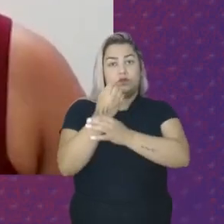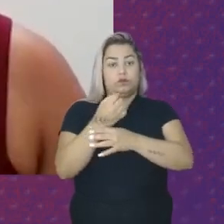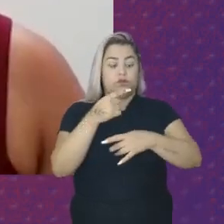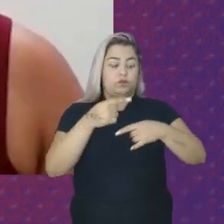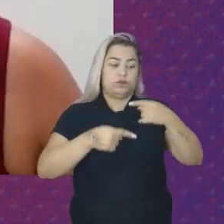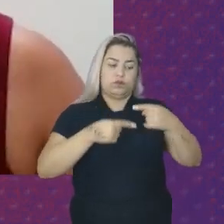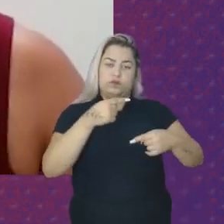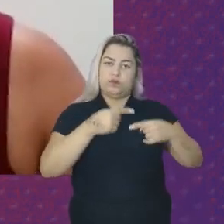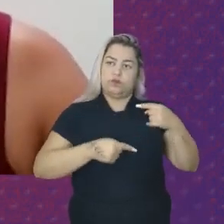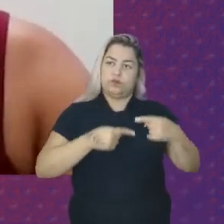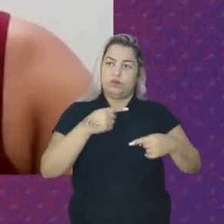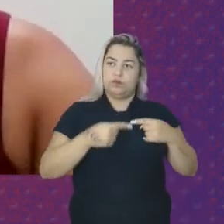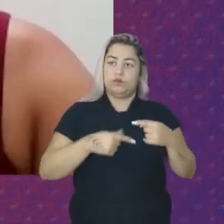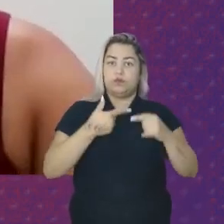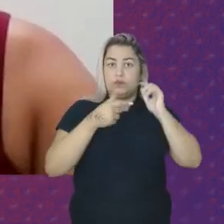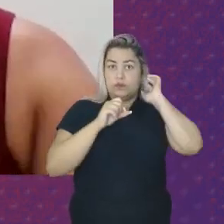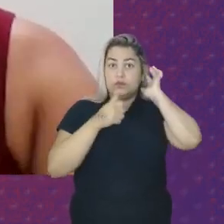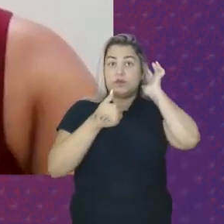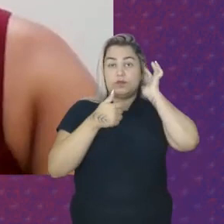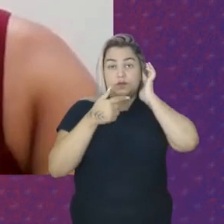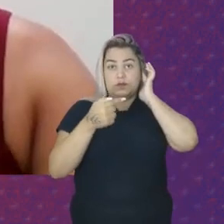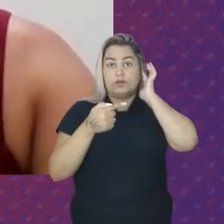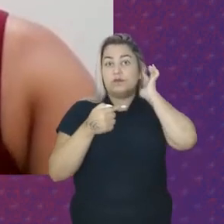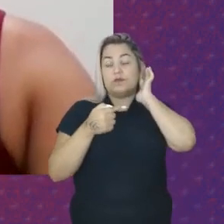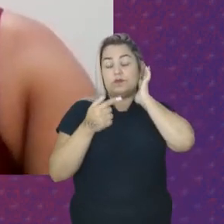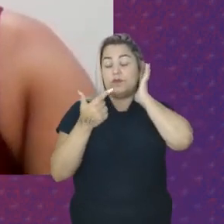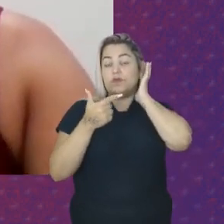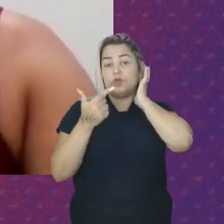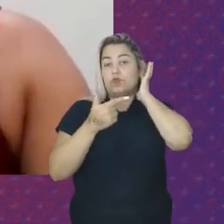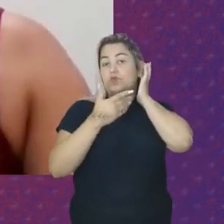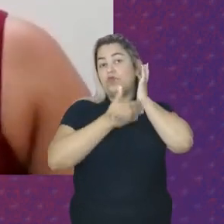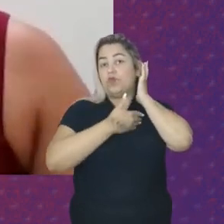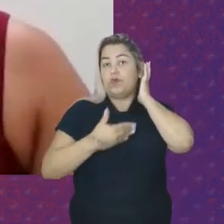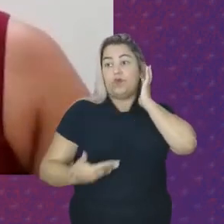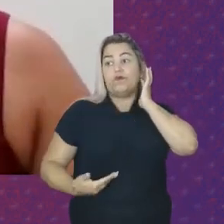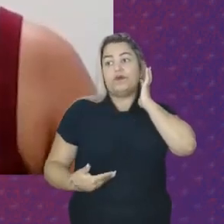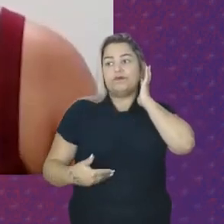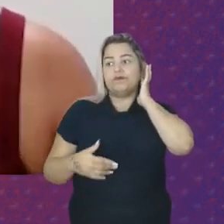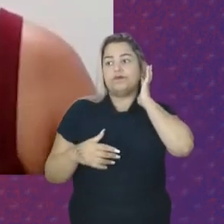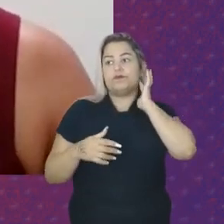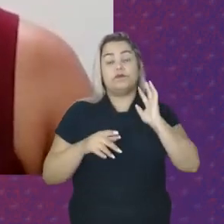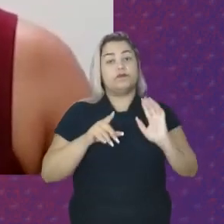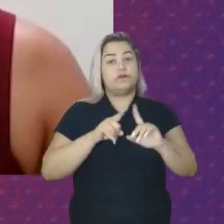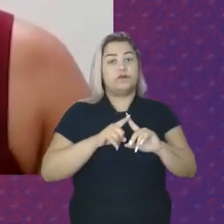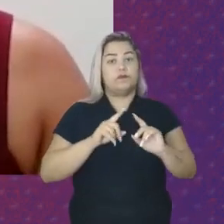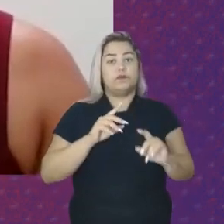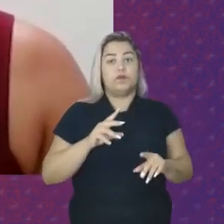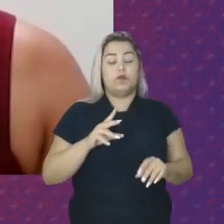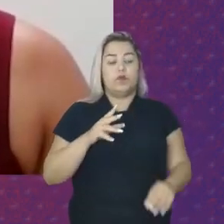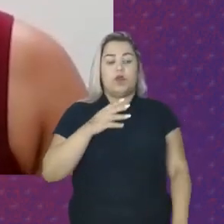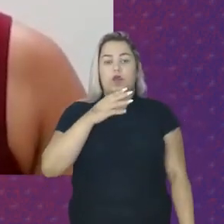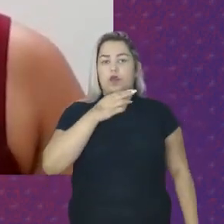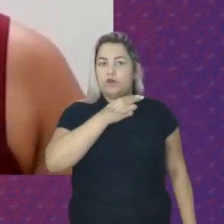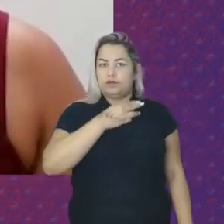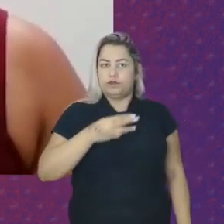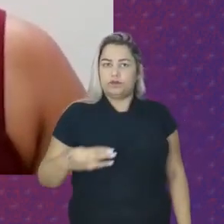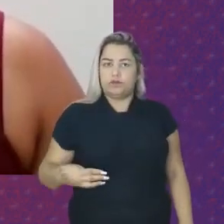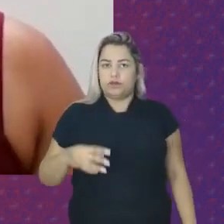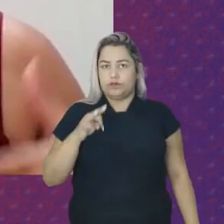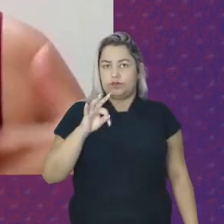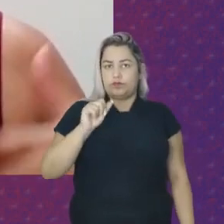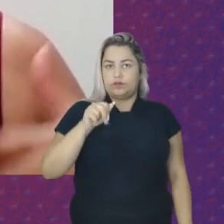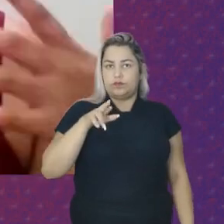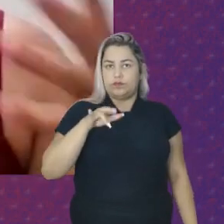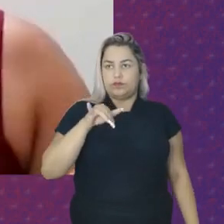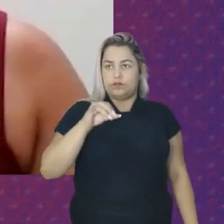em 2007, já no segundo governo Lula, na época em que o ministro Tarso Genro era o ministro da Justiça, e